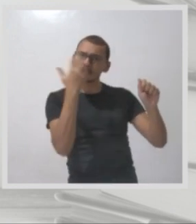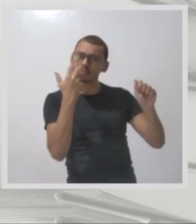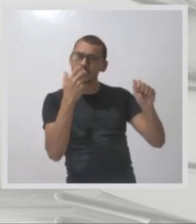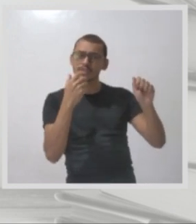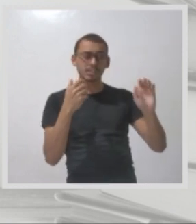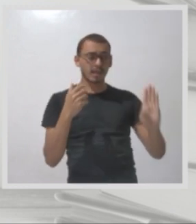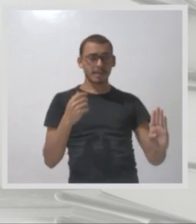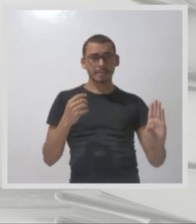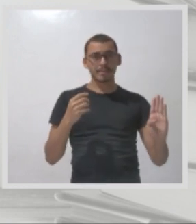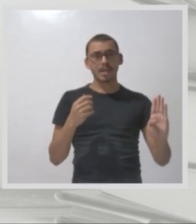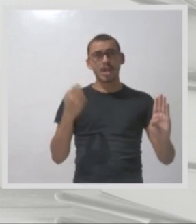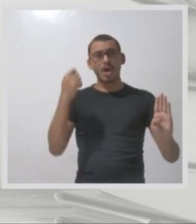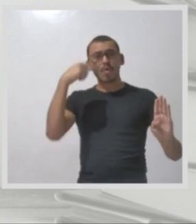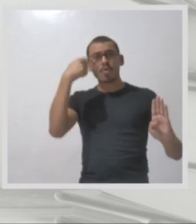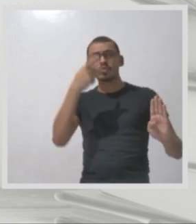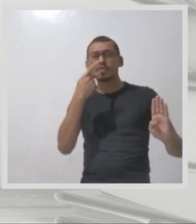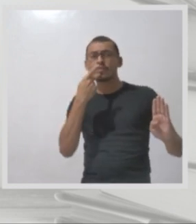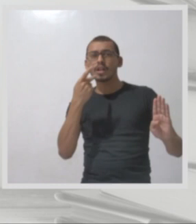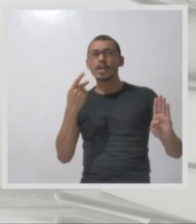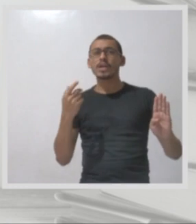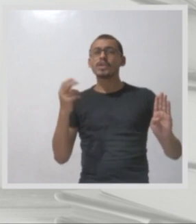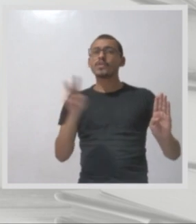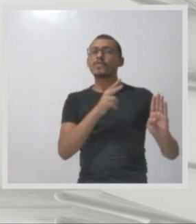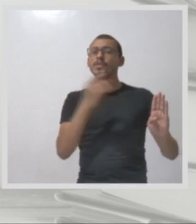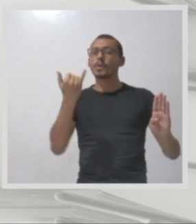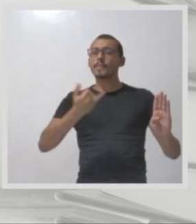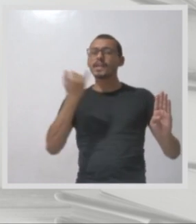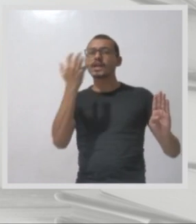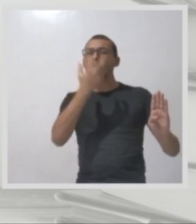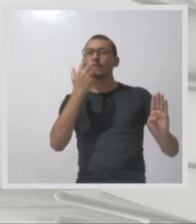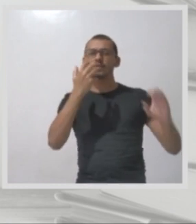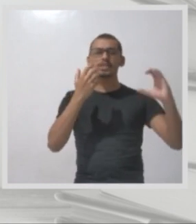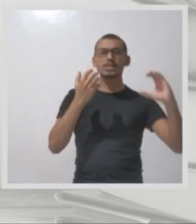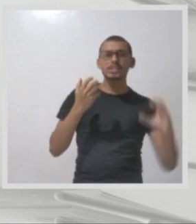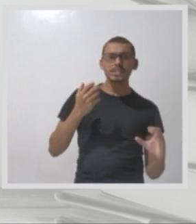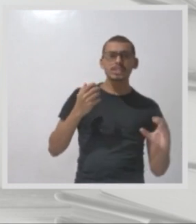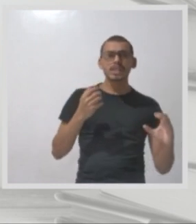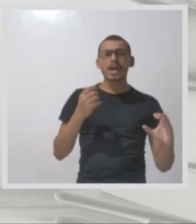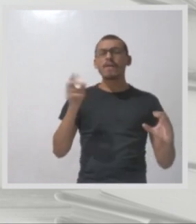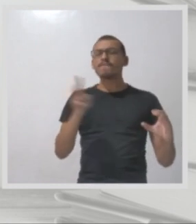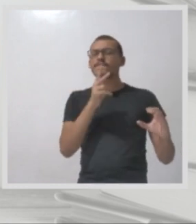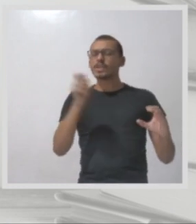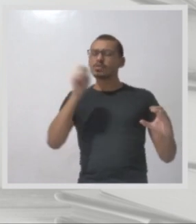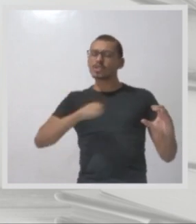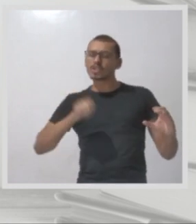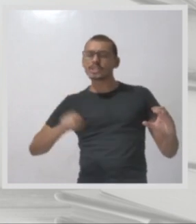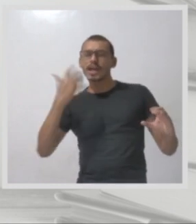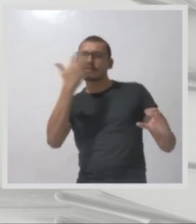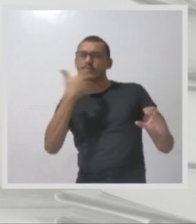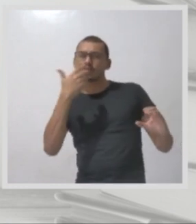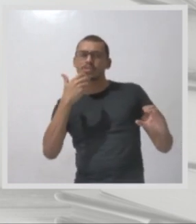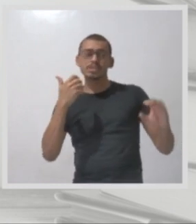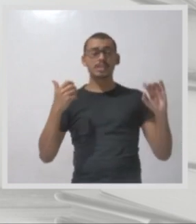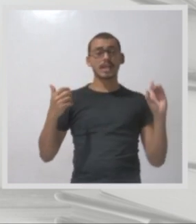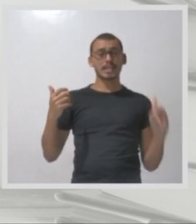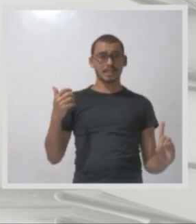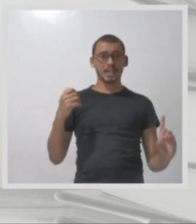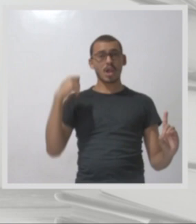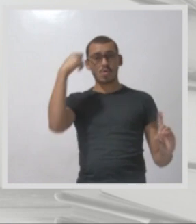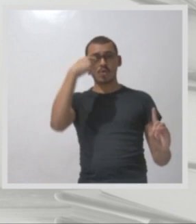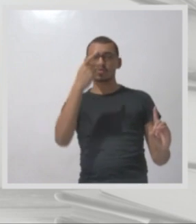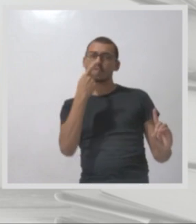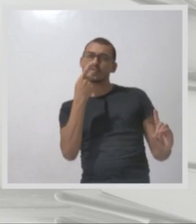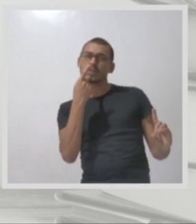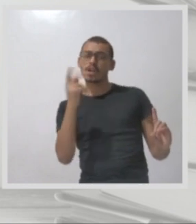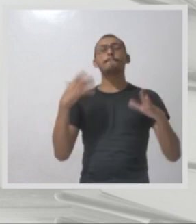brinca com música? O autor diz que o vento escreve a música? ou o autor diz que o vento